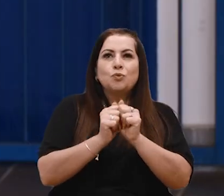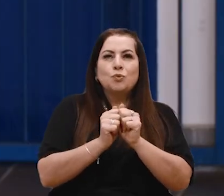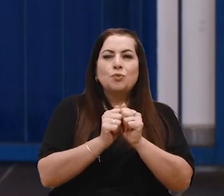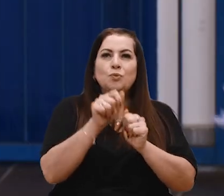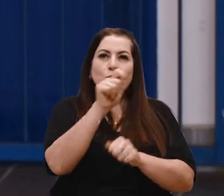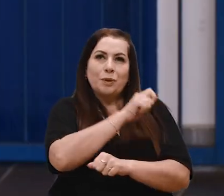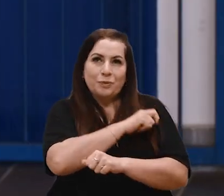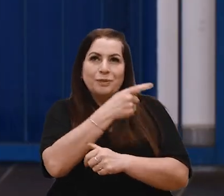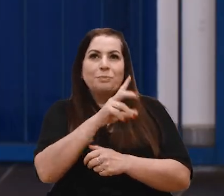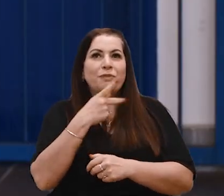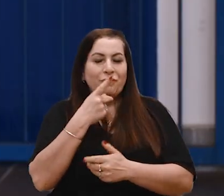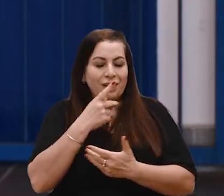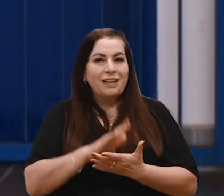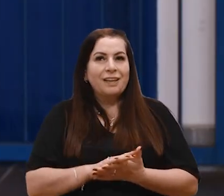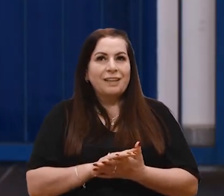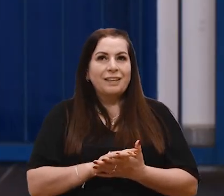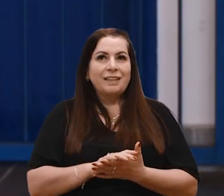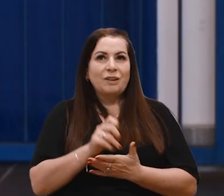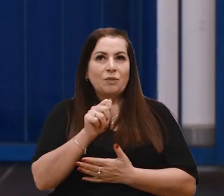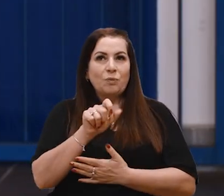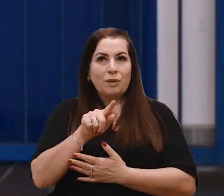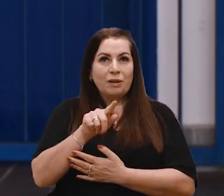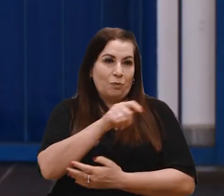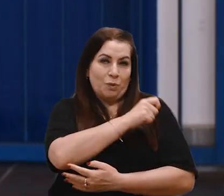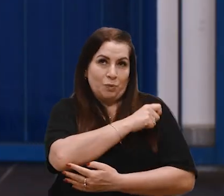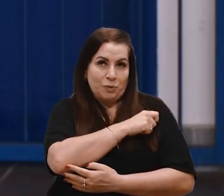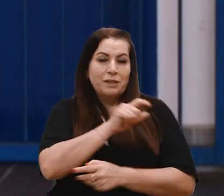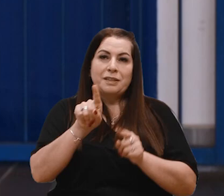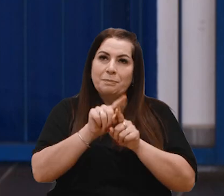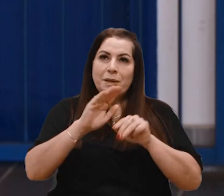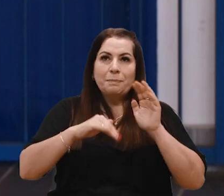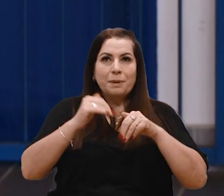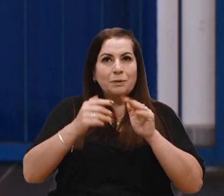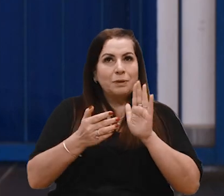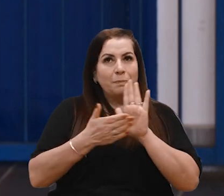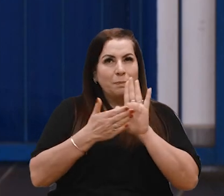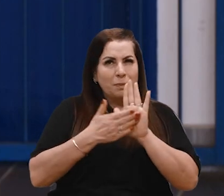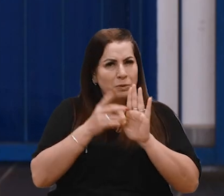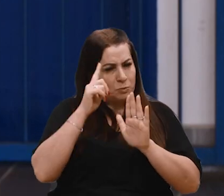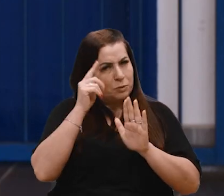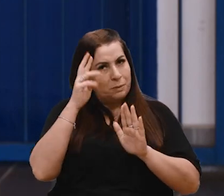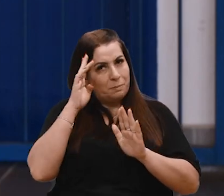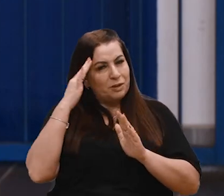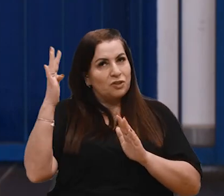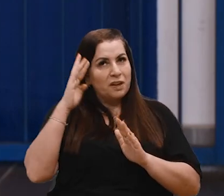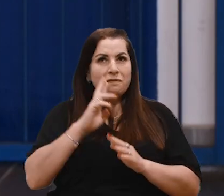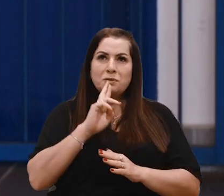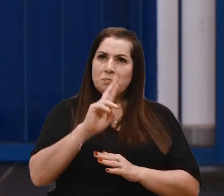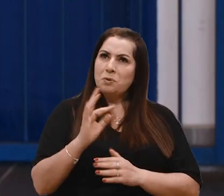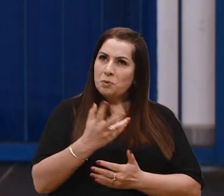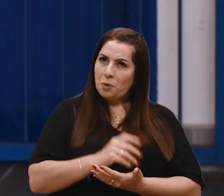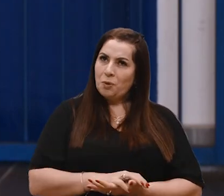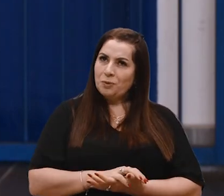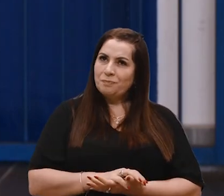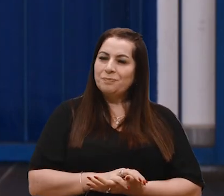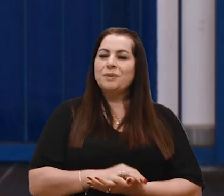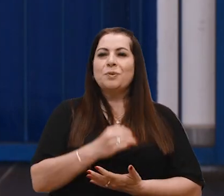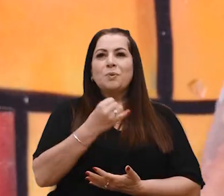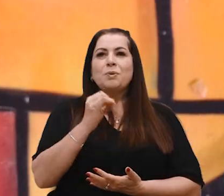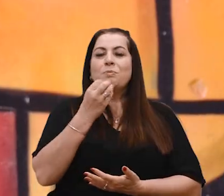dessa lei, junto com o Oaks. Depois a gente vai falar com a aluna que também, né, construiu a proposta. O senhor esperava esse resultado